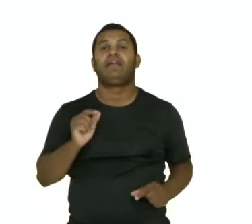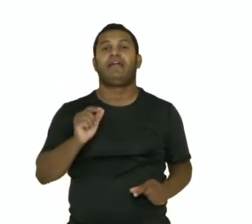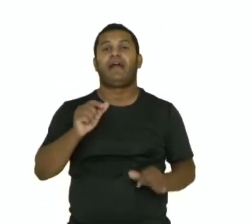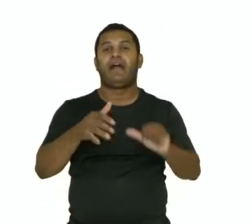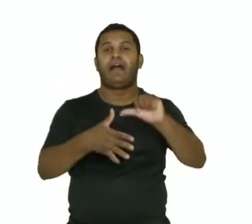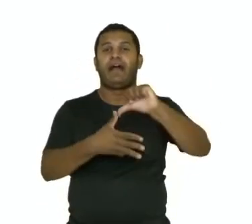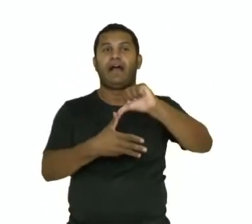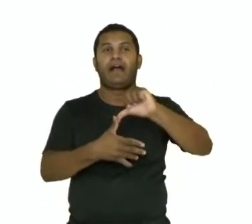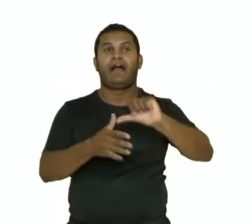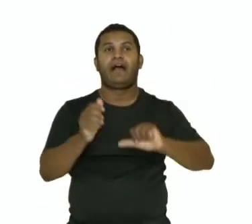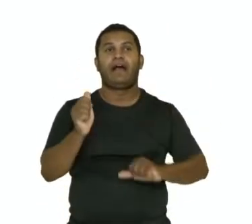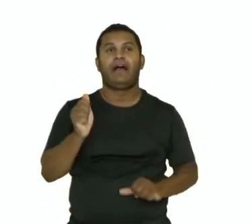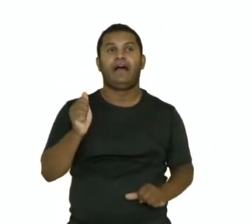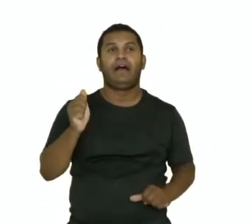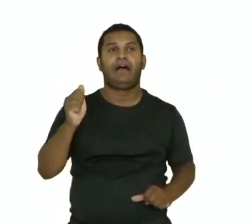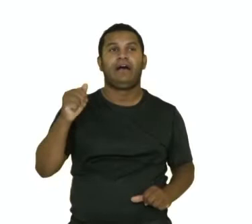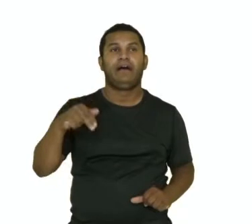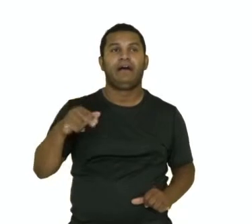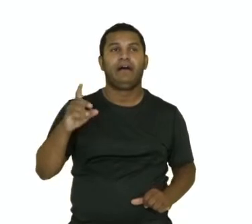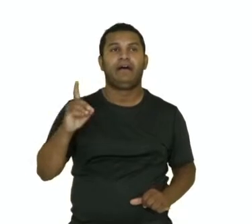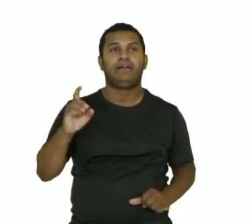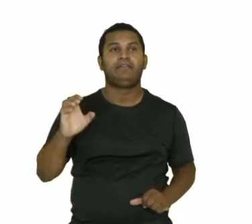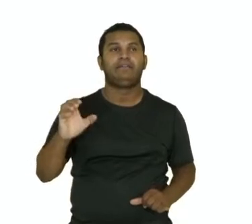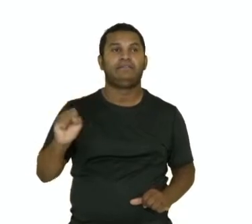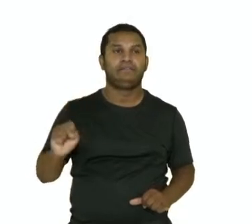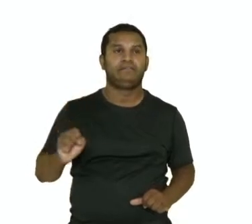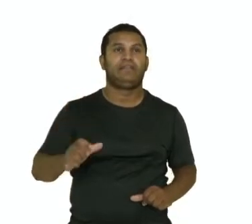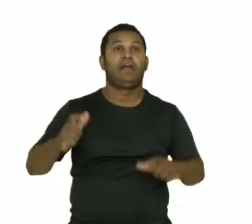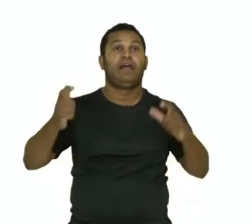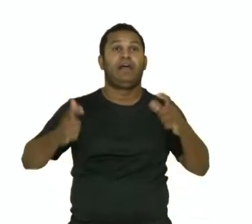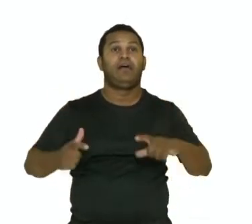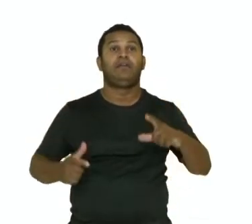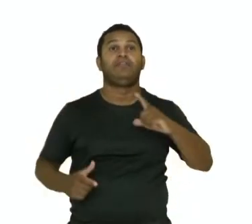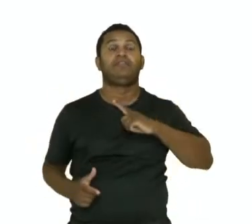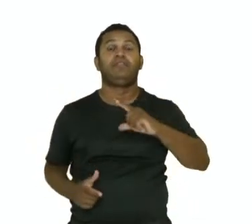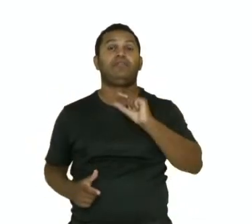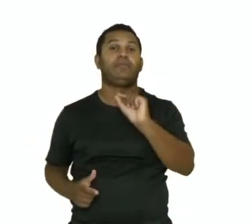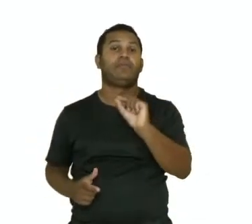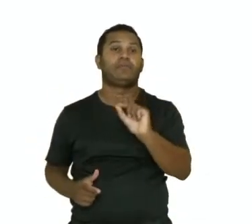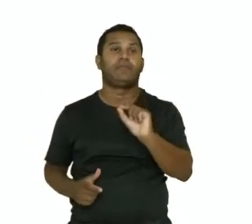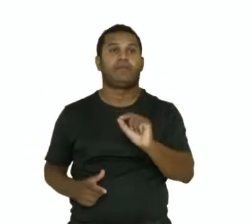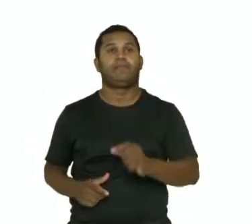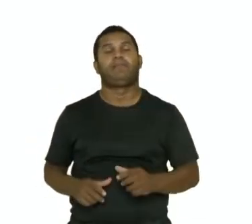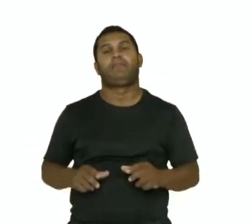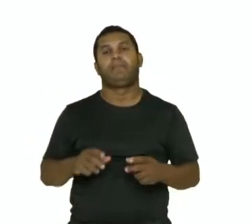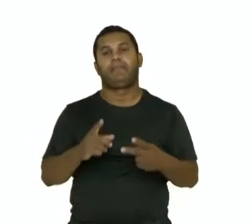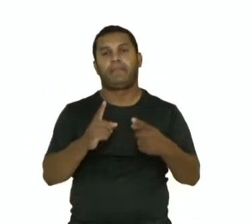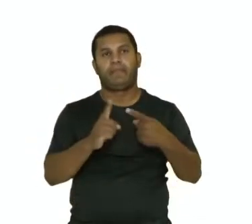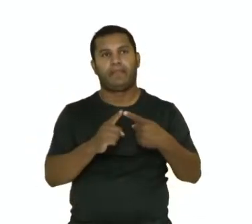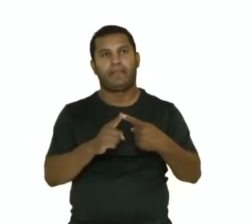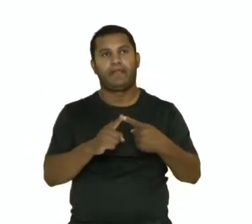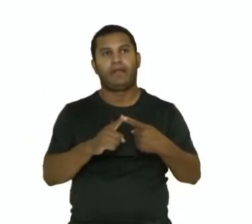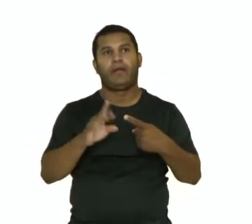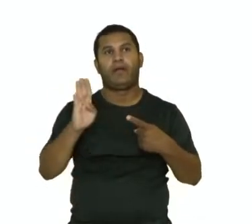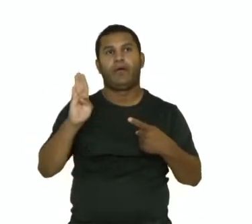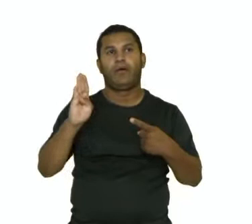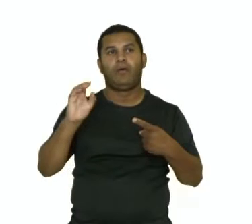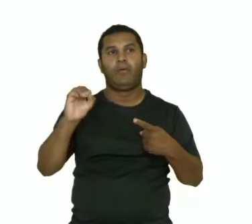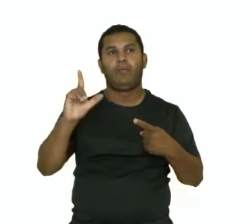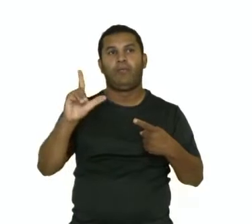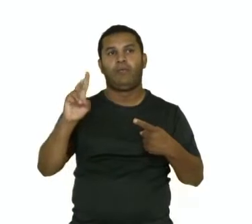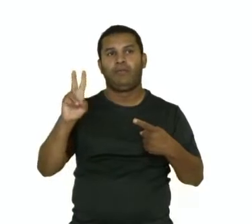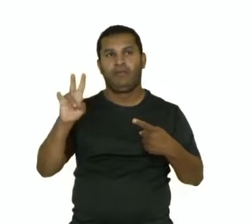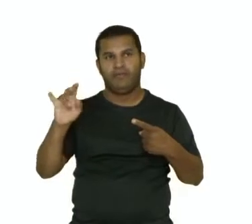partes dos atuais países Bolívia, Equador, Chile e principalmente, né,